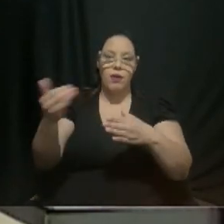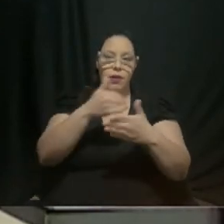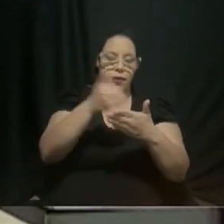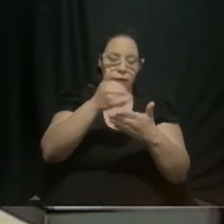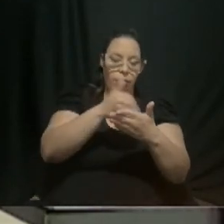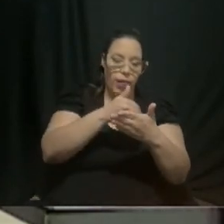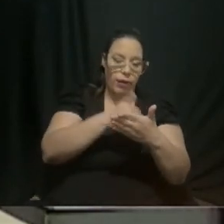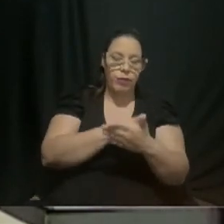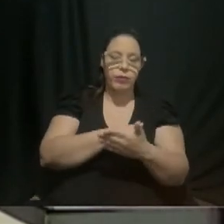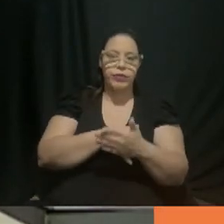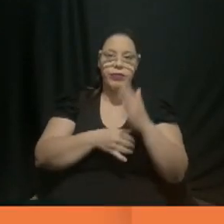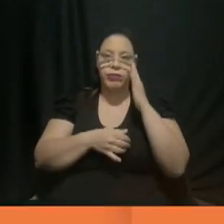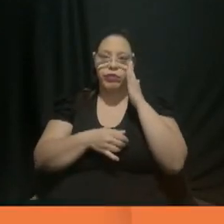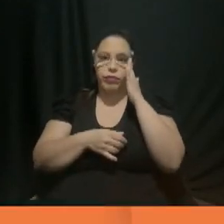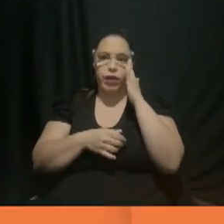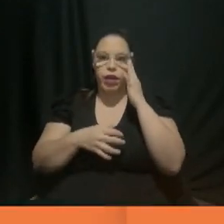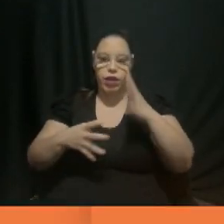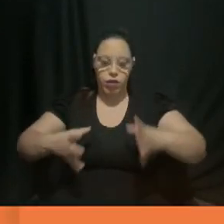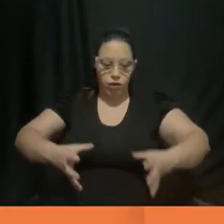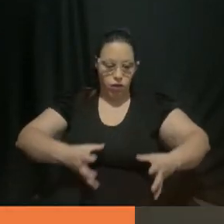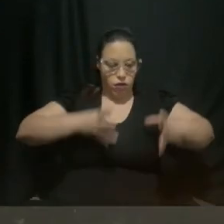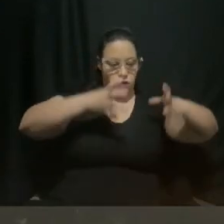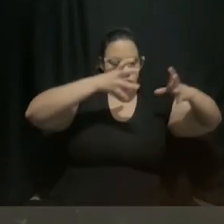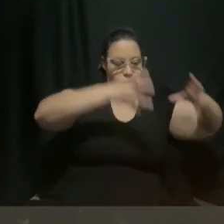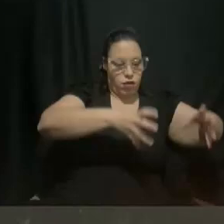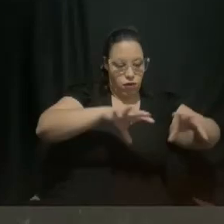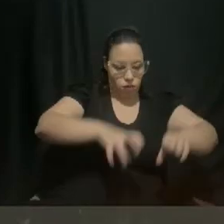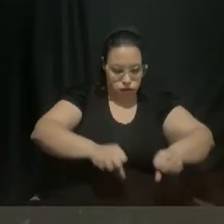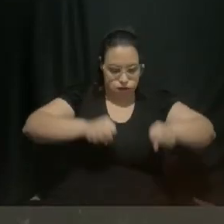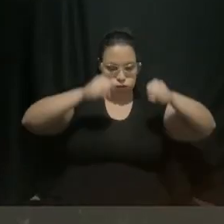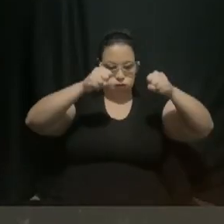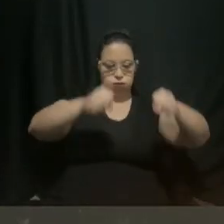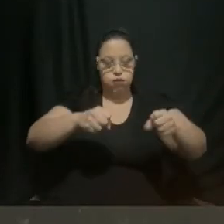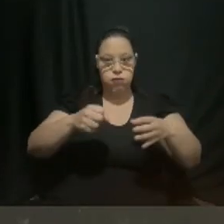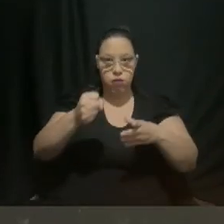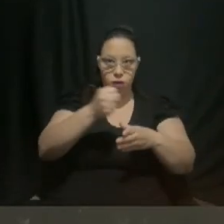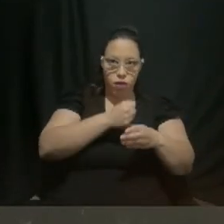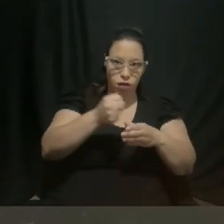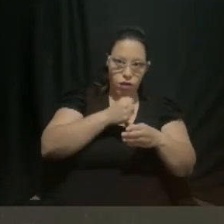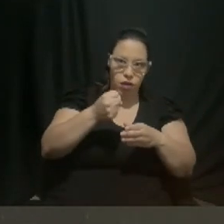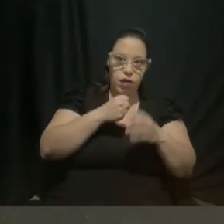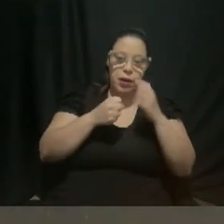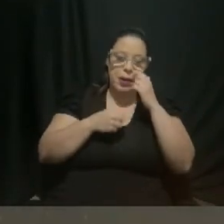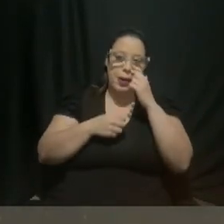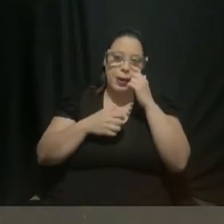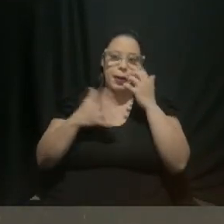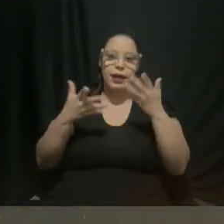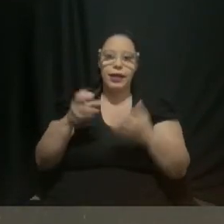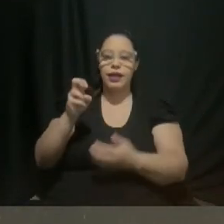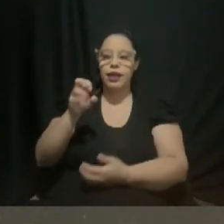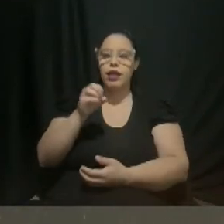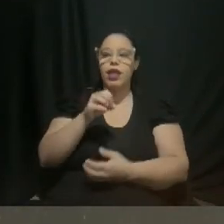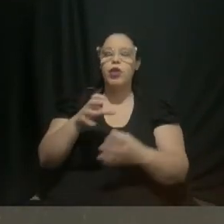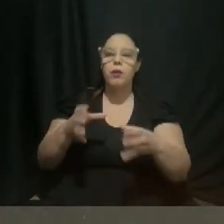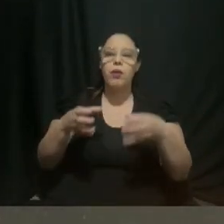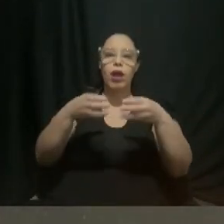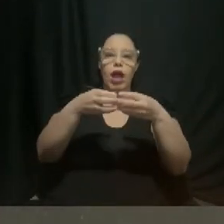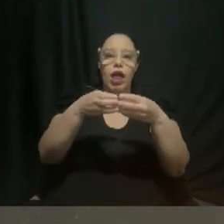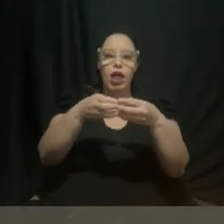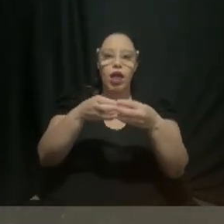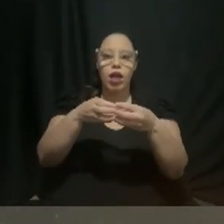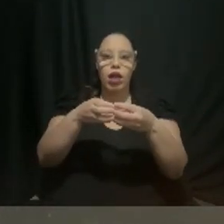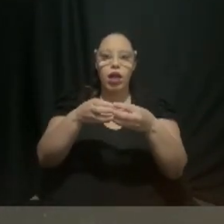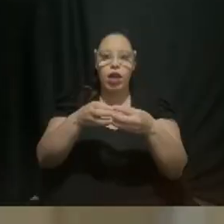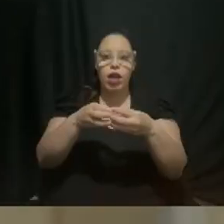as panelas vai ficando por último. Menina do céu. Agora, 500 pratos, né? 500 pratos, mas daí se você for somar os talheres, são